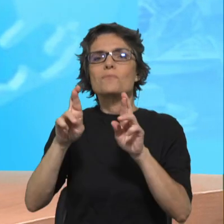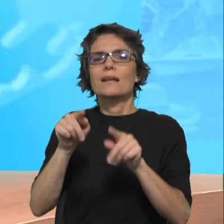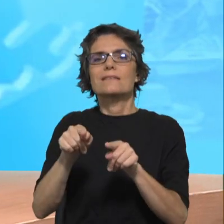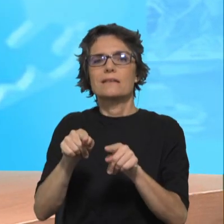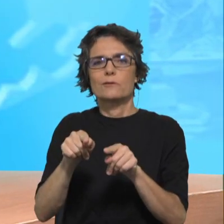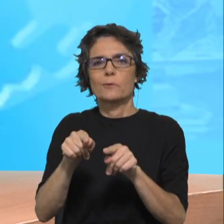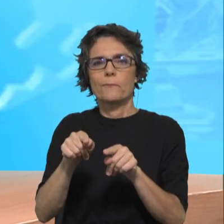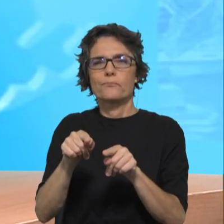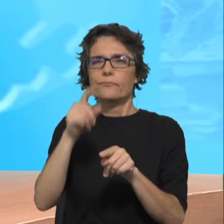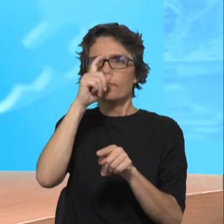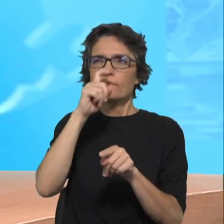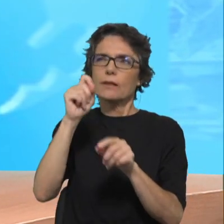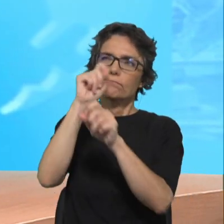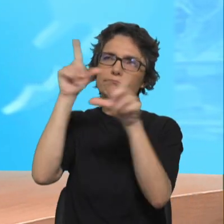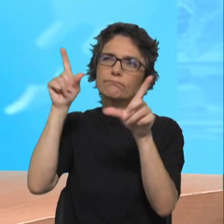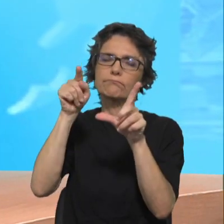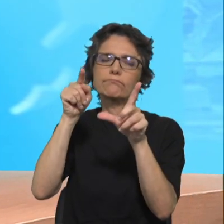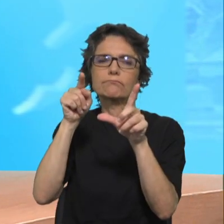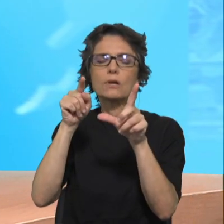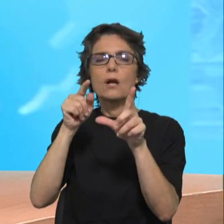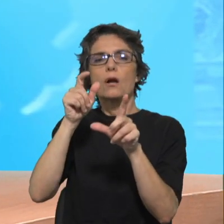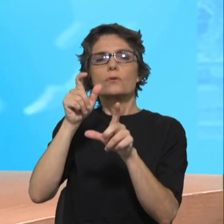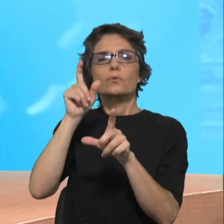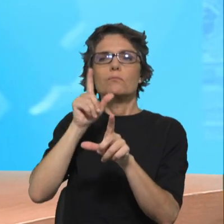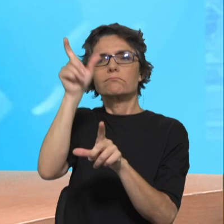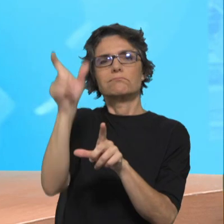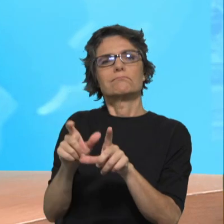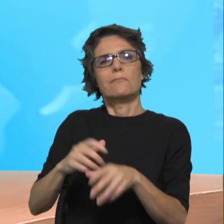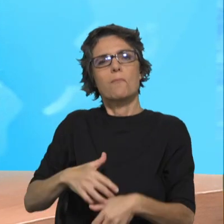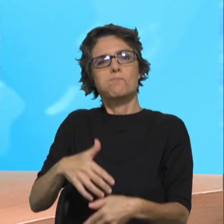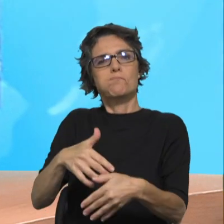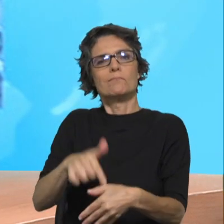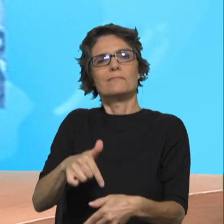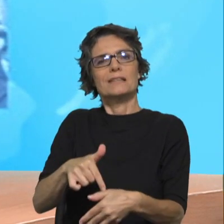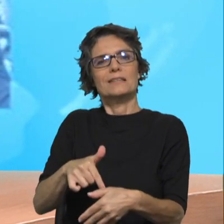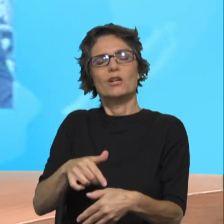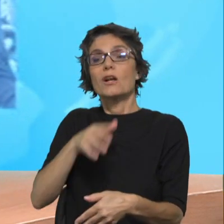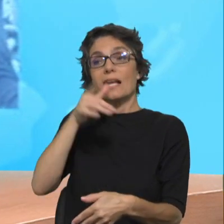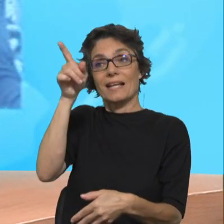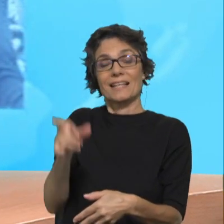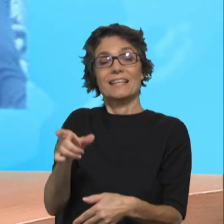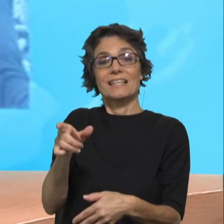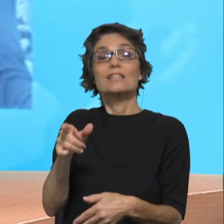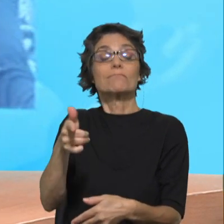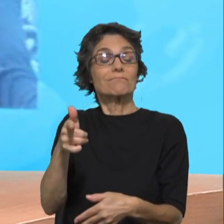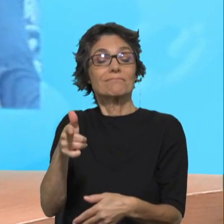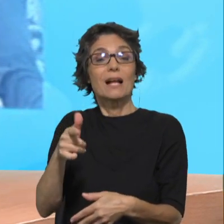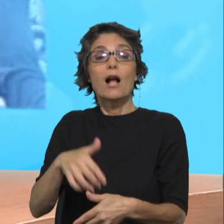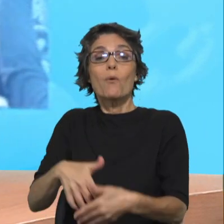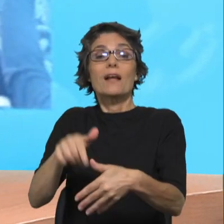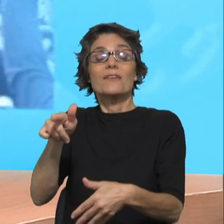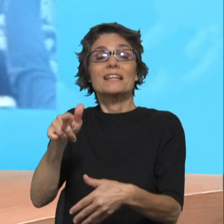sempre da imagem de uma grávida. A sabedoria popular chama uma grávida que está de esperanças.